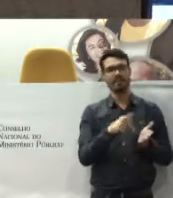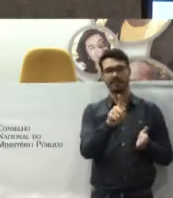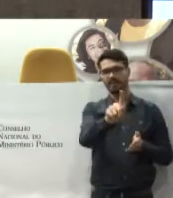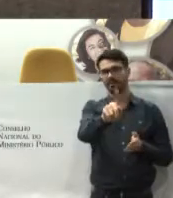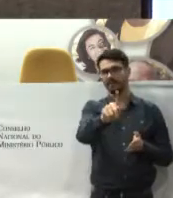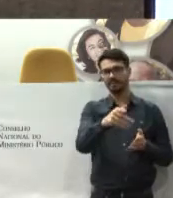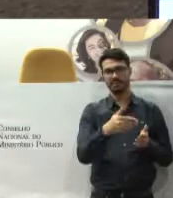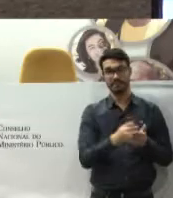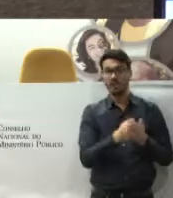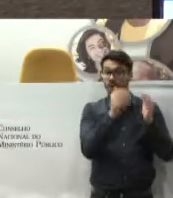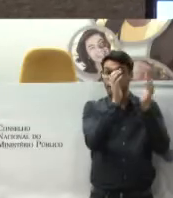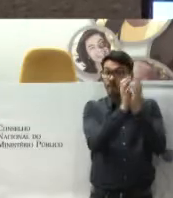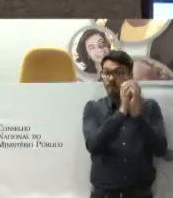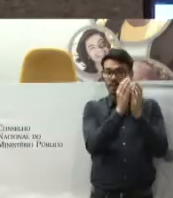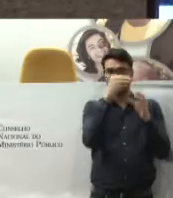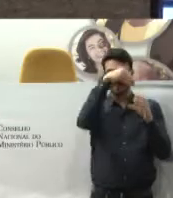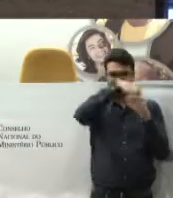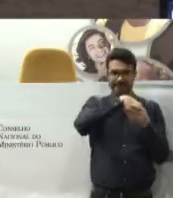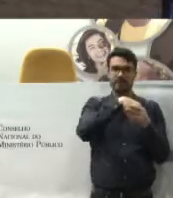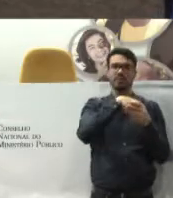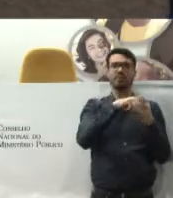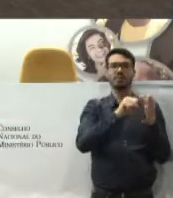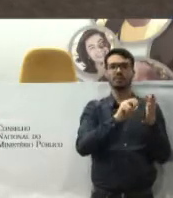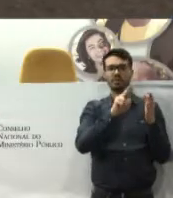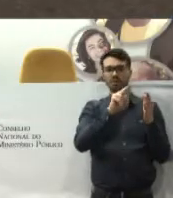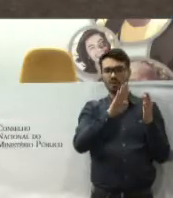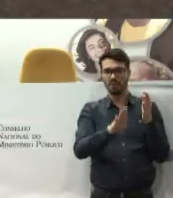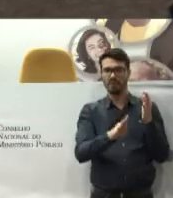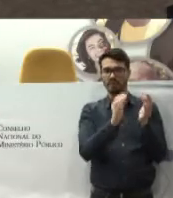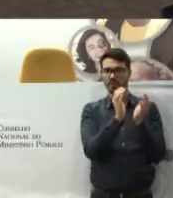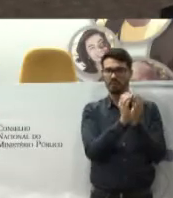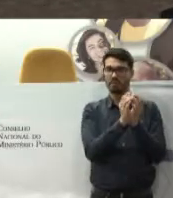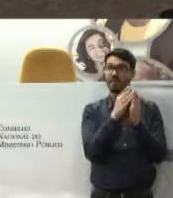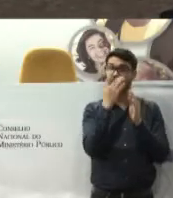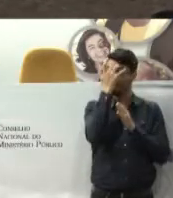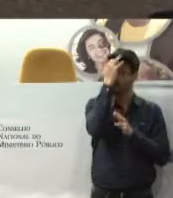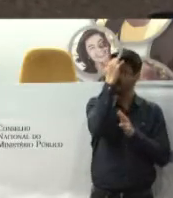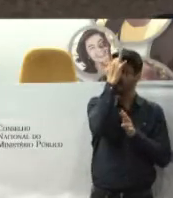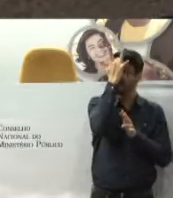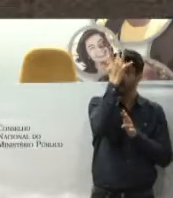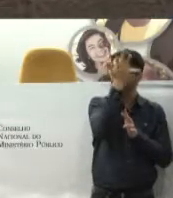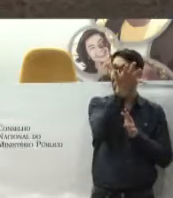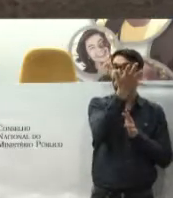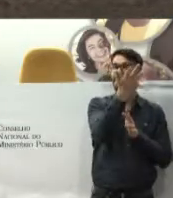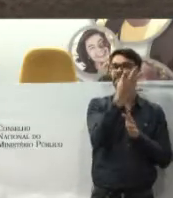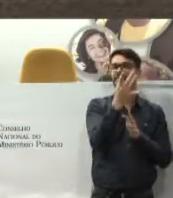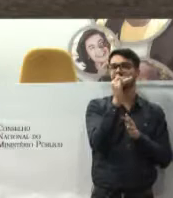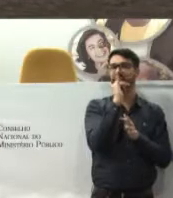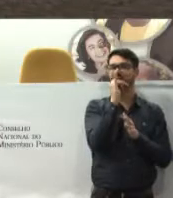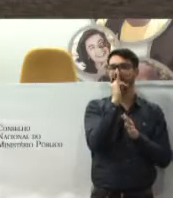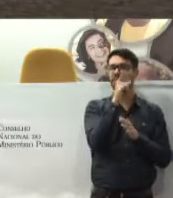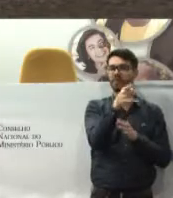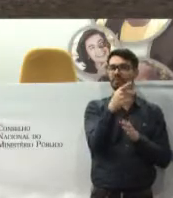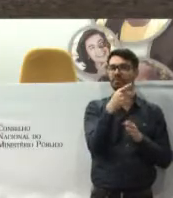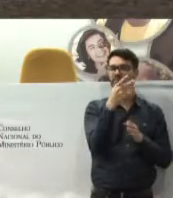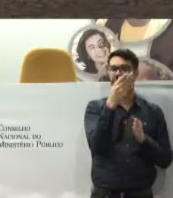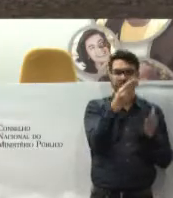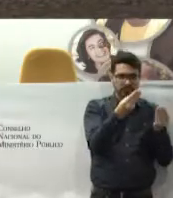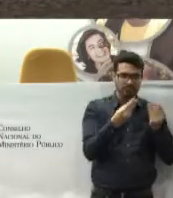verdade. Os grupos têm dentro de si subgrupos. E é muito fácil ver isso quando você pega um caso